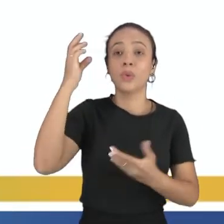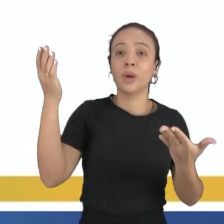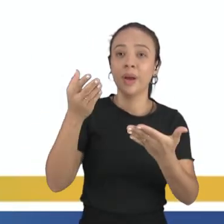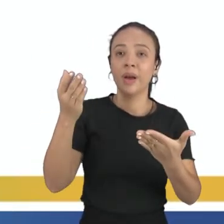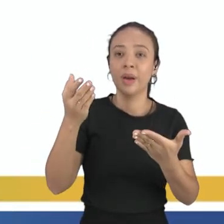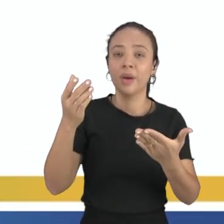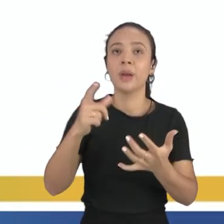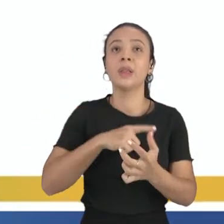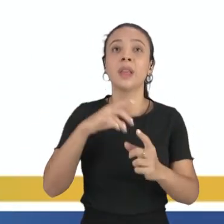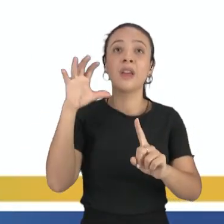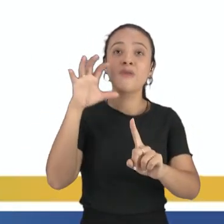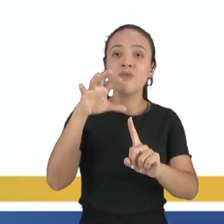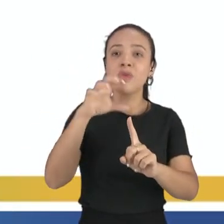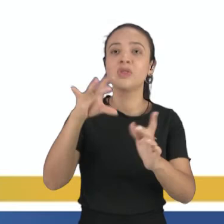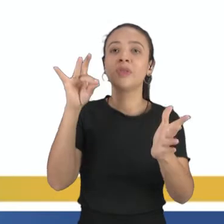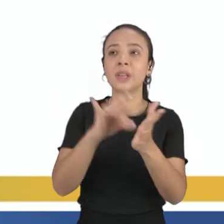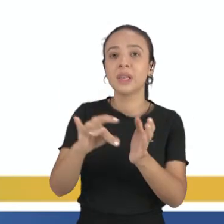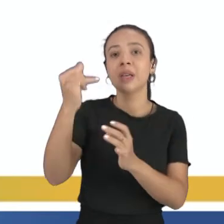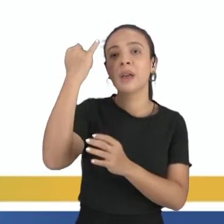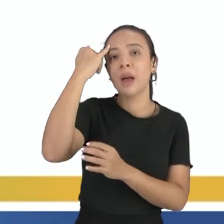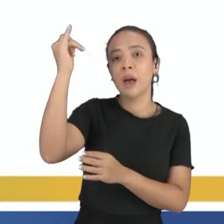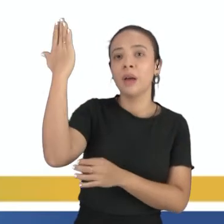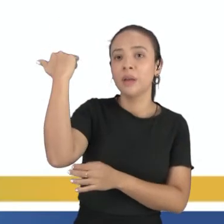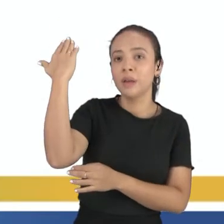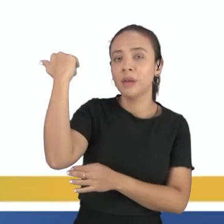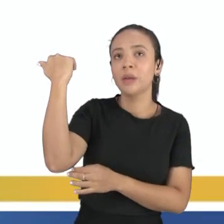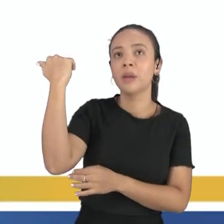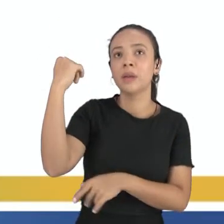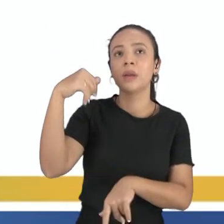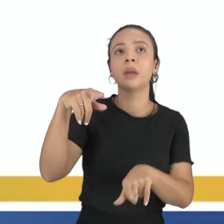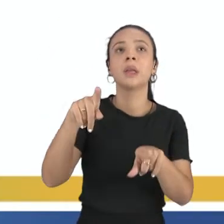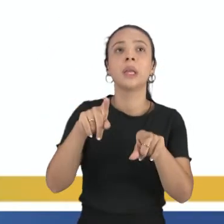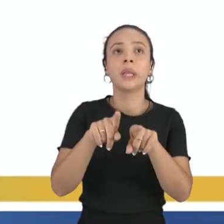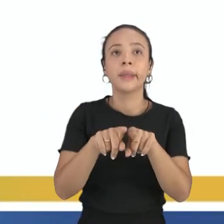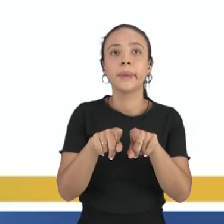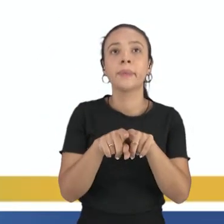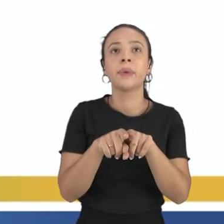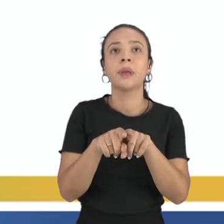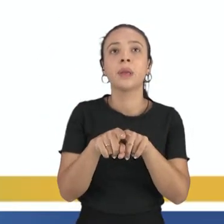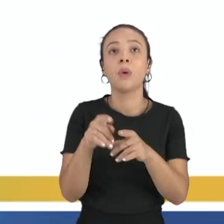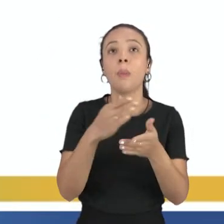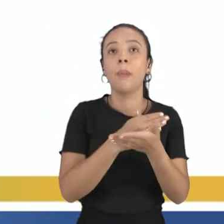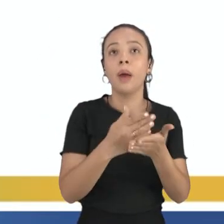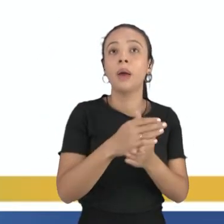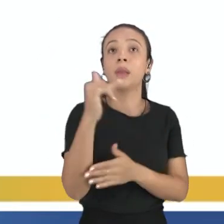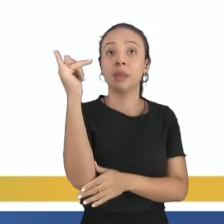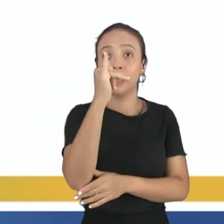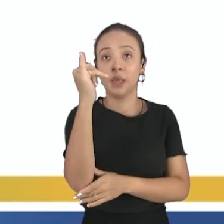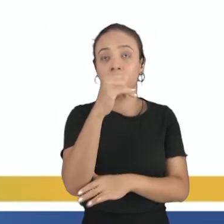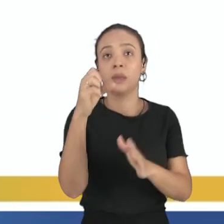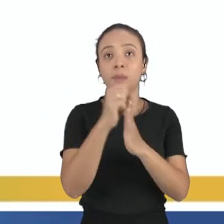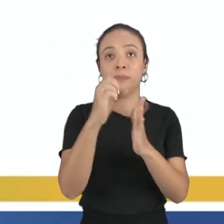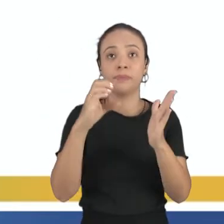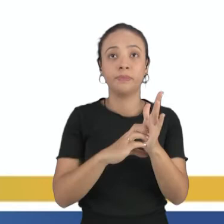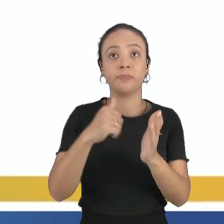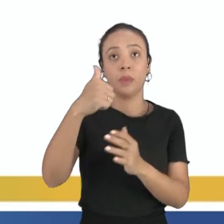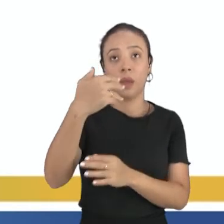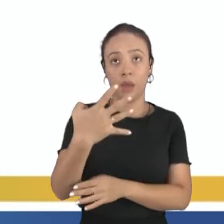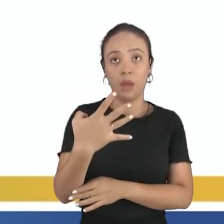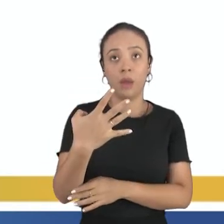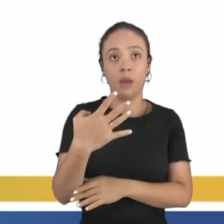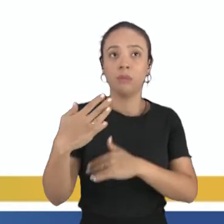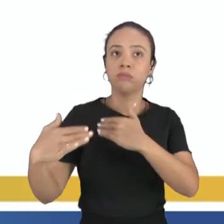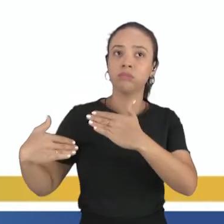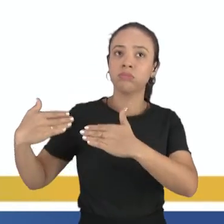sofrer grandes influências de ideias da antiguidade clássica greco-romana. Tem início na Itália por volta do século XIV